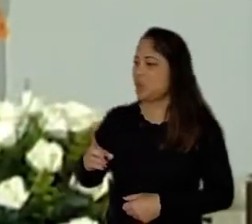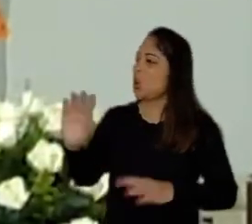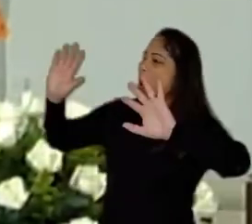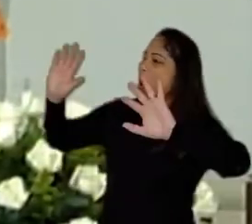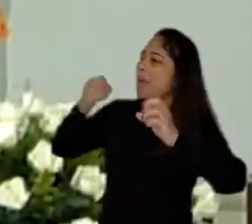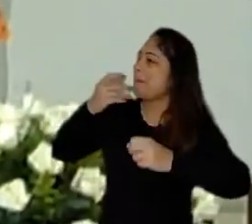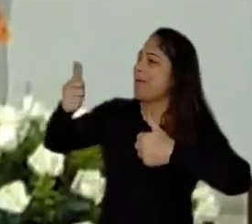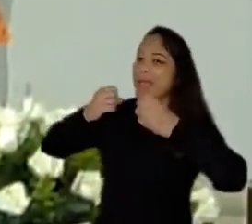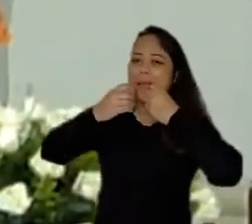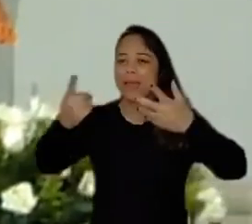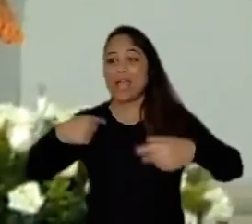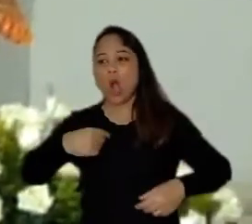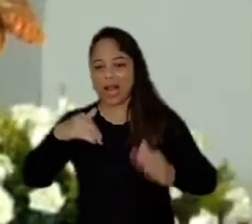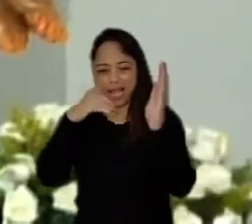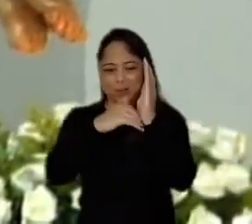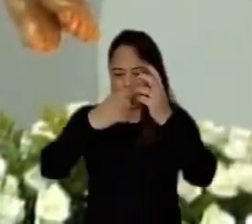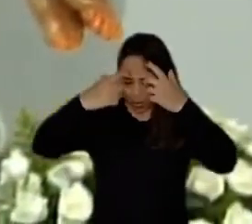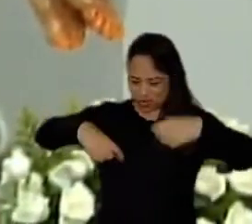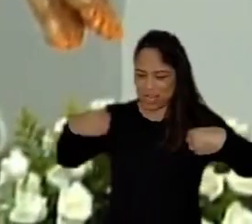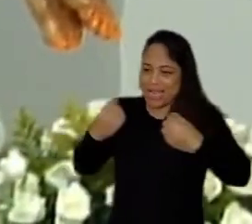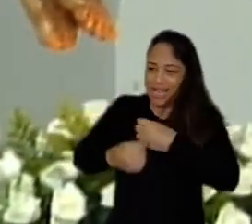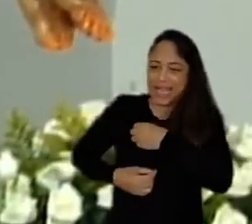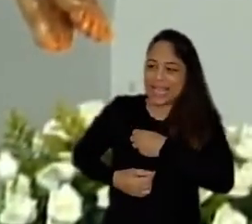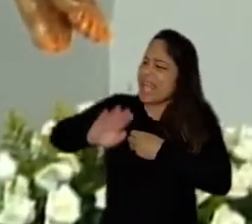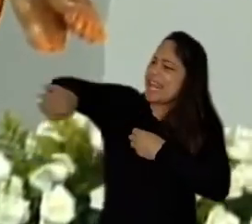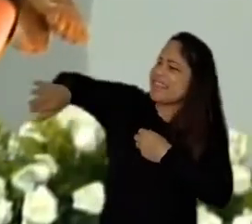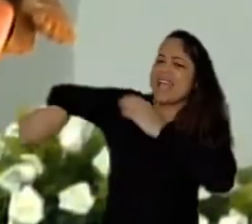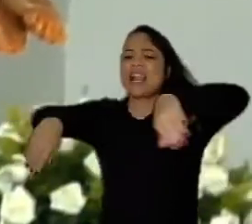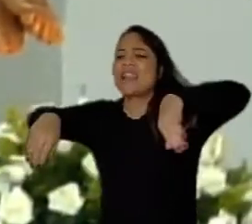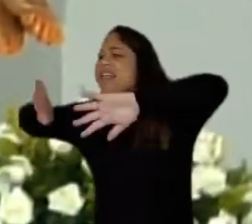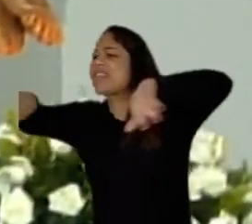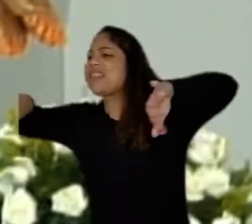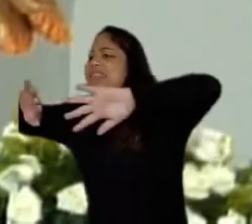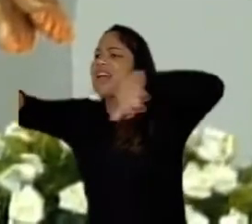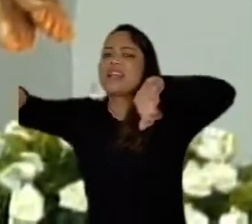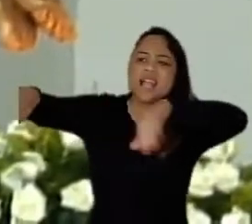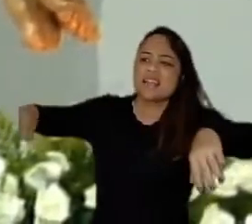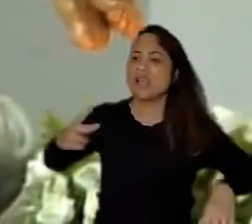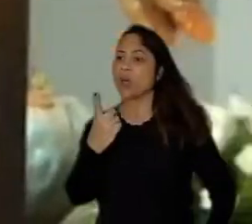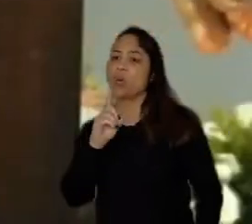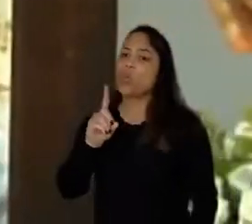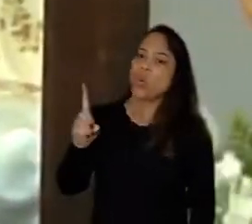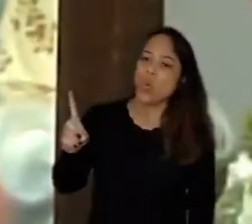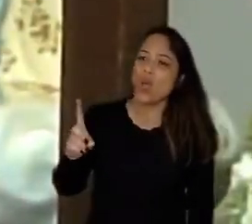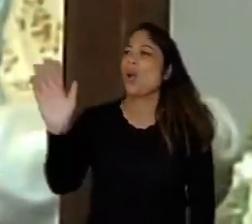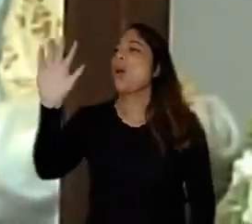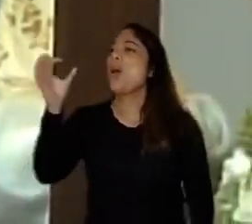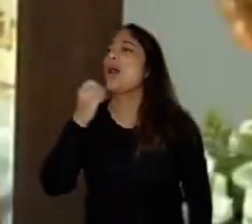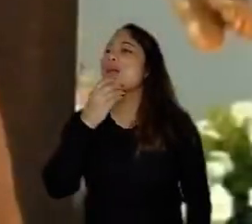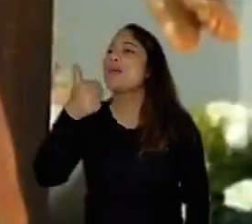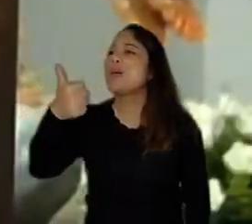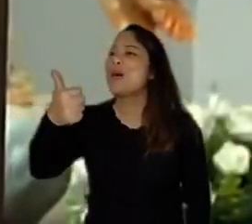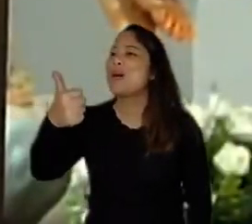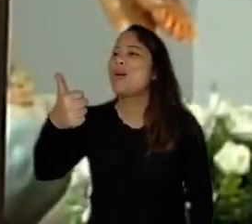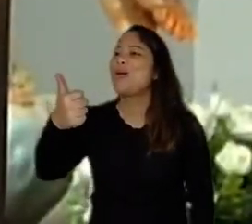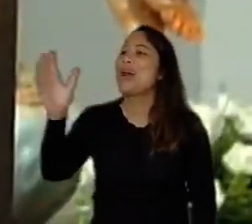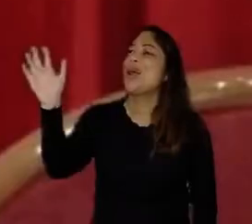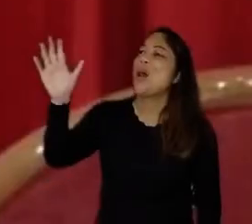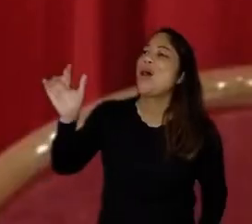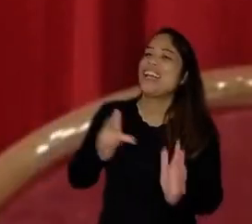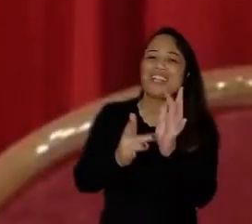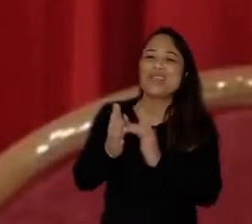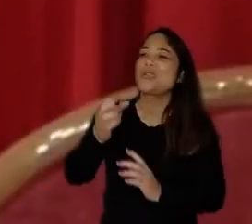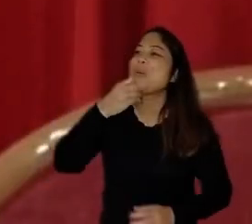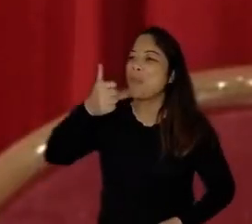estou camuflada. Vocês podem abrir por favor, dá licença, dá licença, dá licença. E aí ela chegou e falou: boa tarde, tudo bem, ô cabeludo de